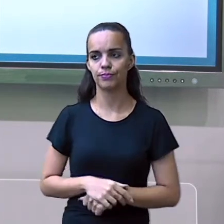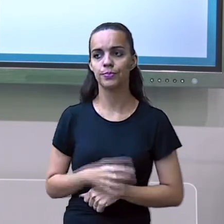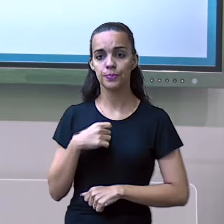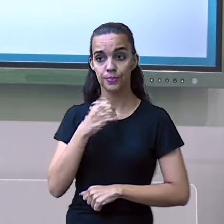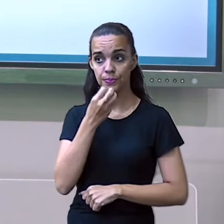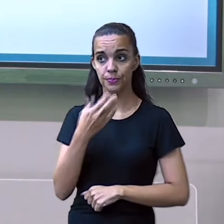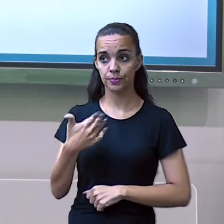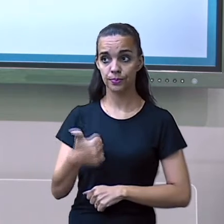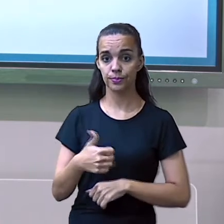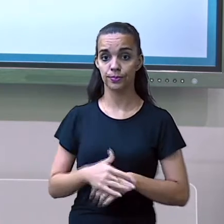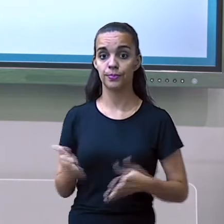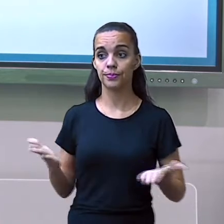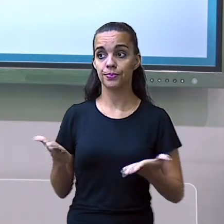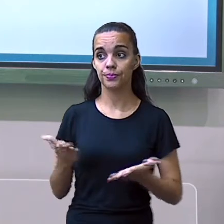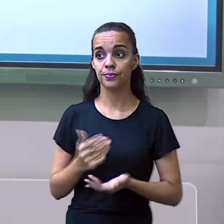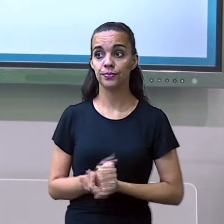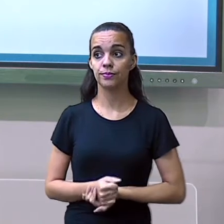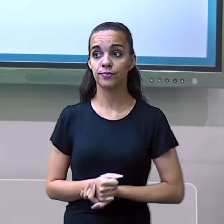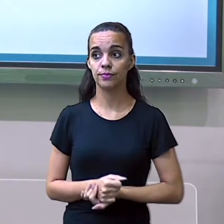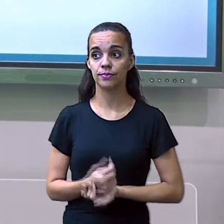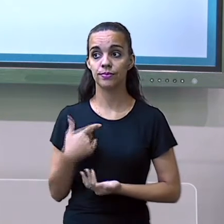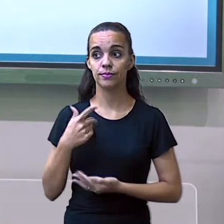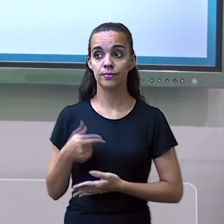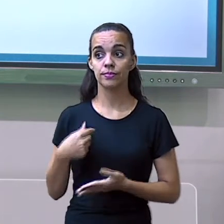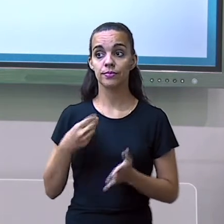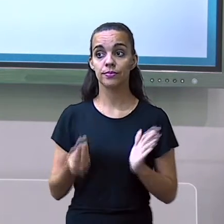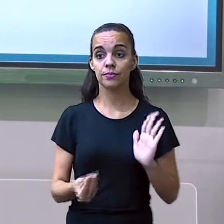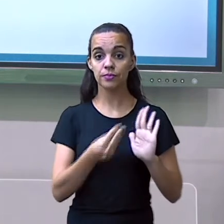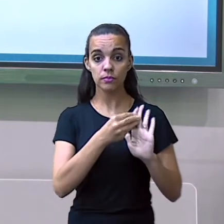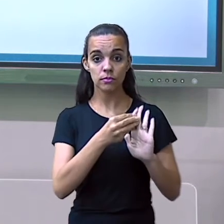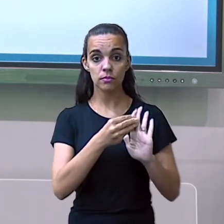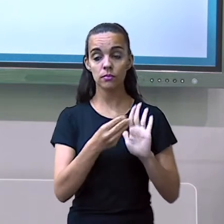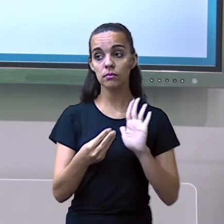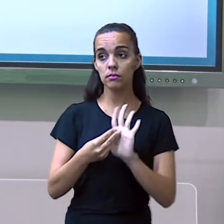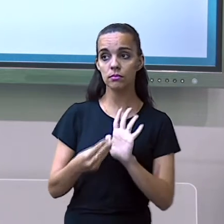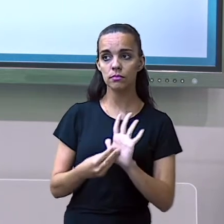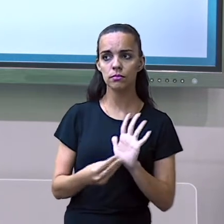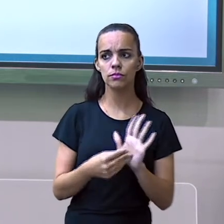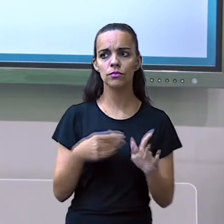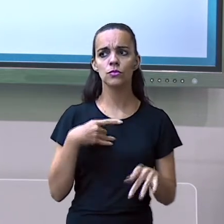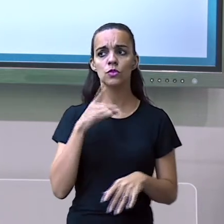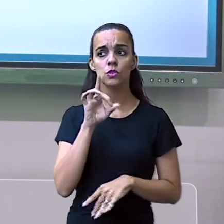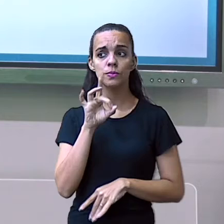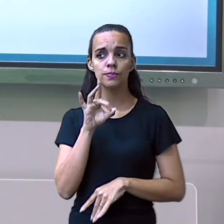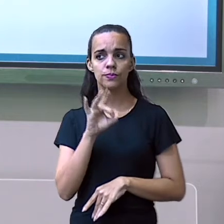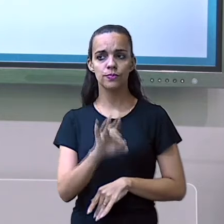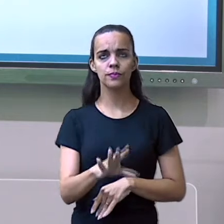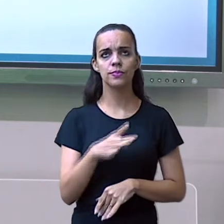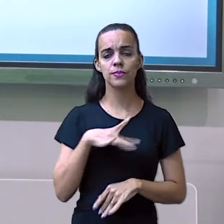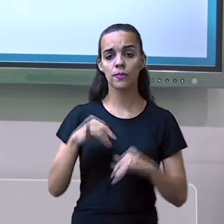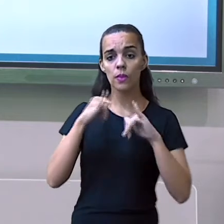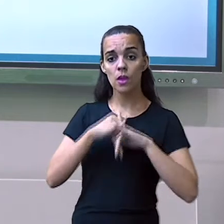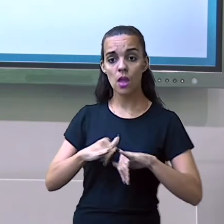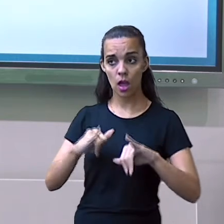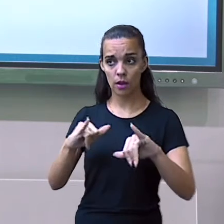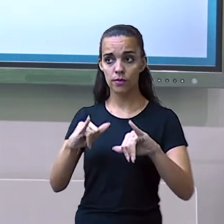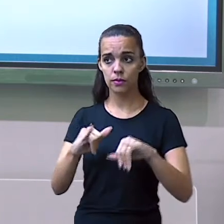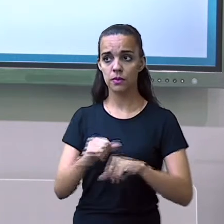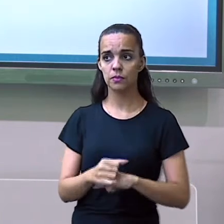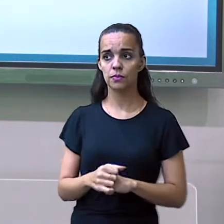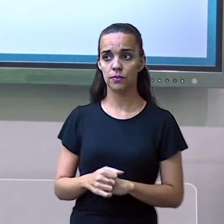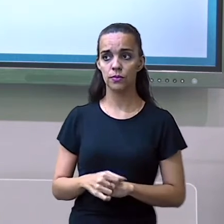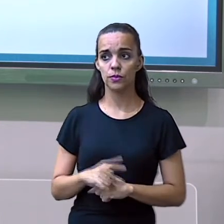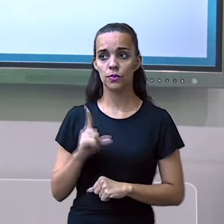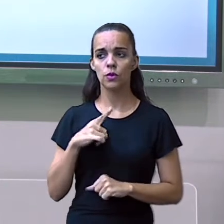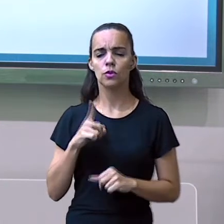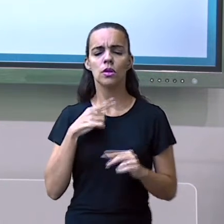bem! Agora, vamos marcar somente a informação que está